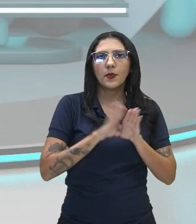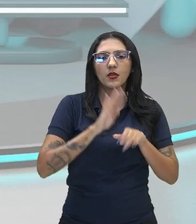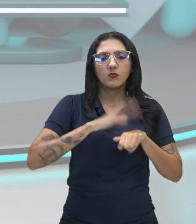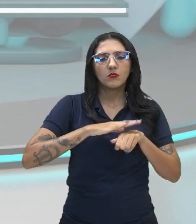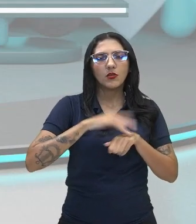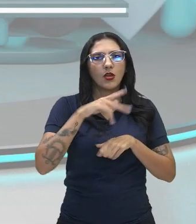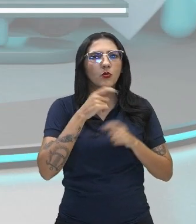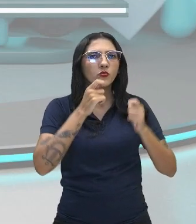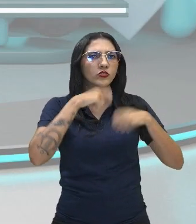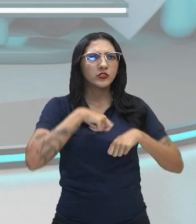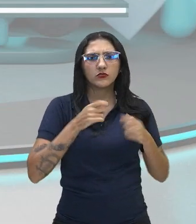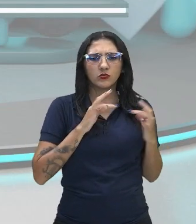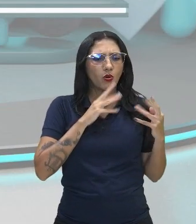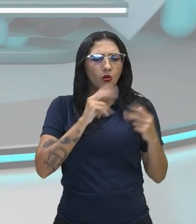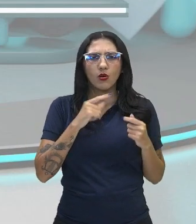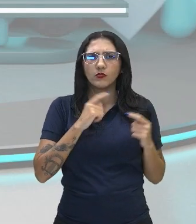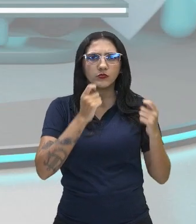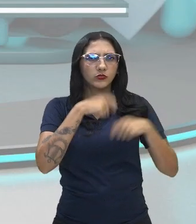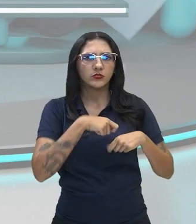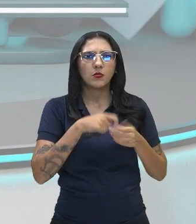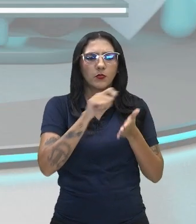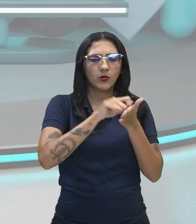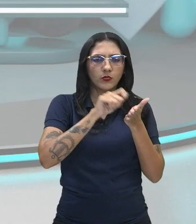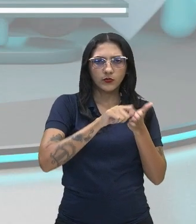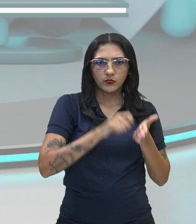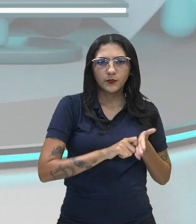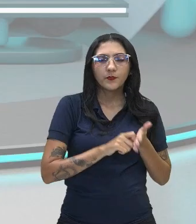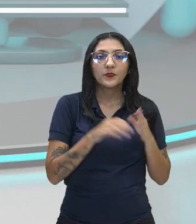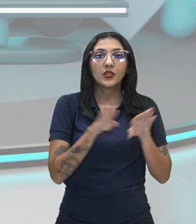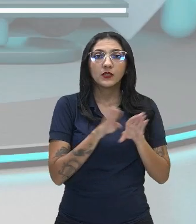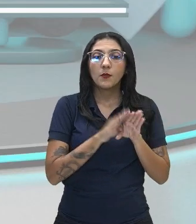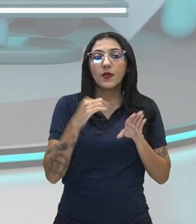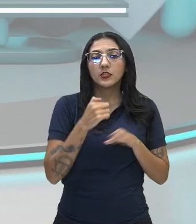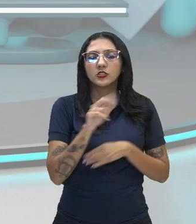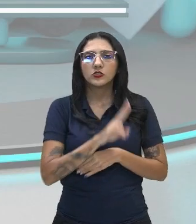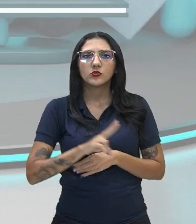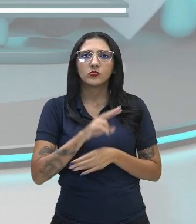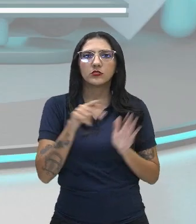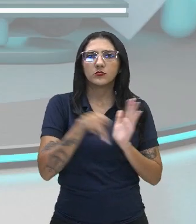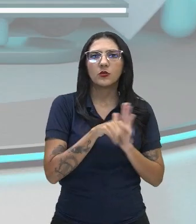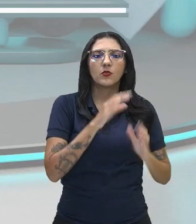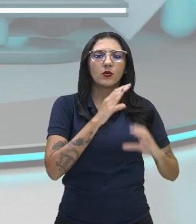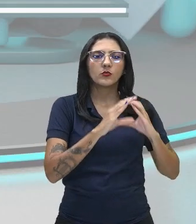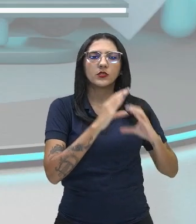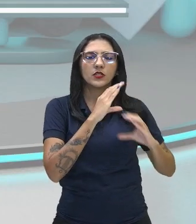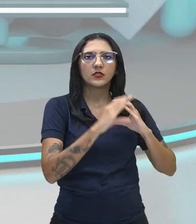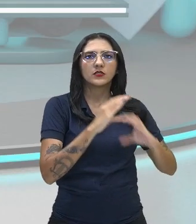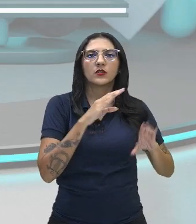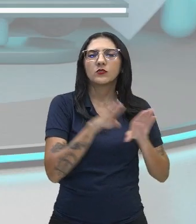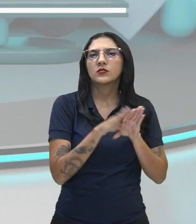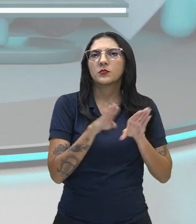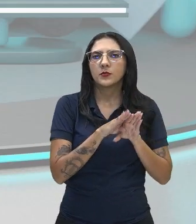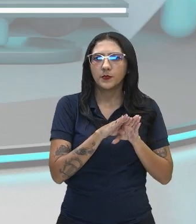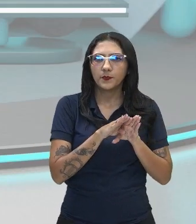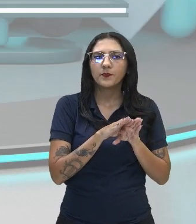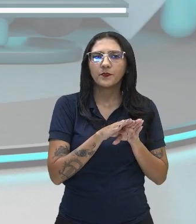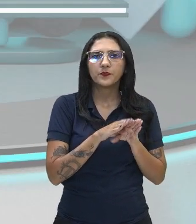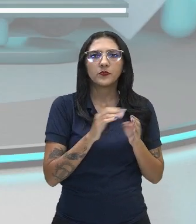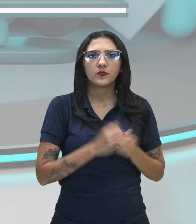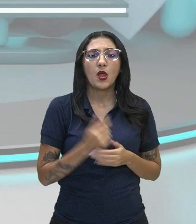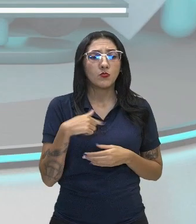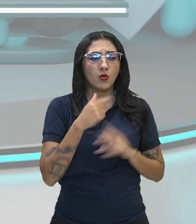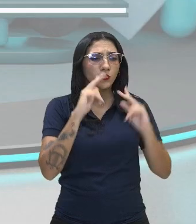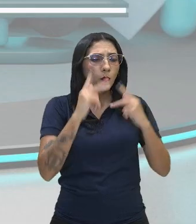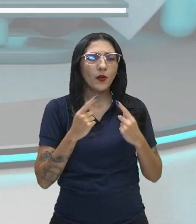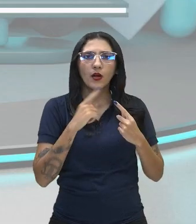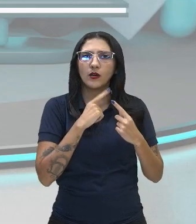Eu, você, todos nós. E por meio dos quais nos comunicamos, nos relacionamos em sociedade. O ser humano,